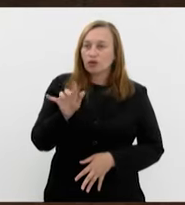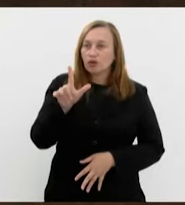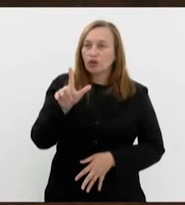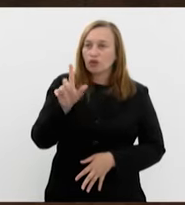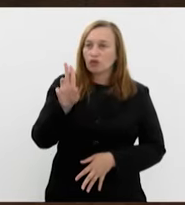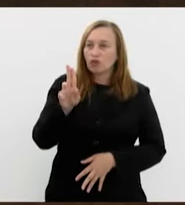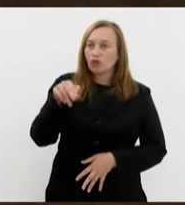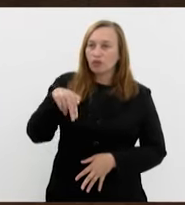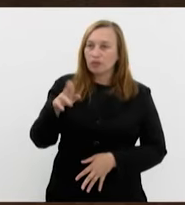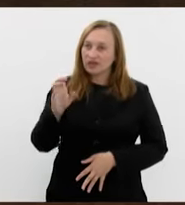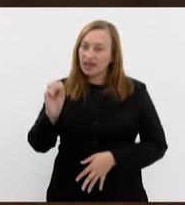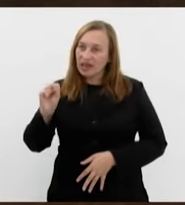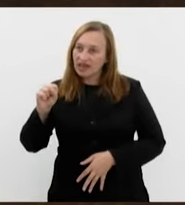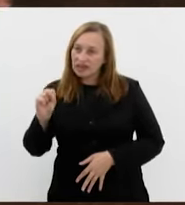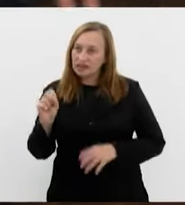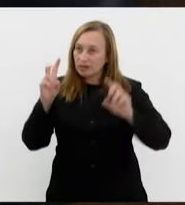para